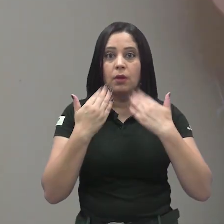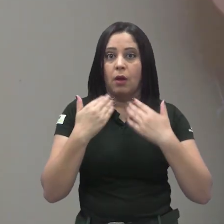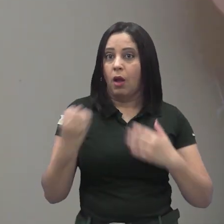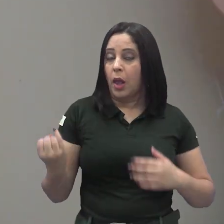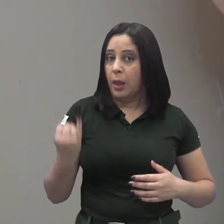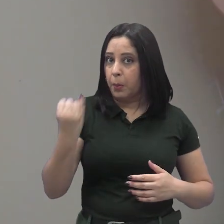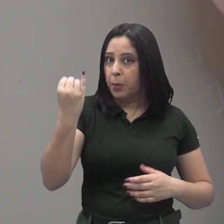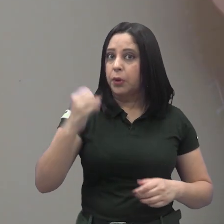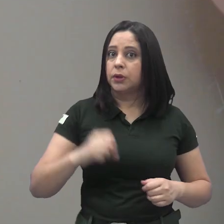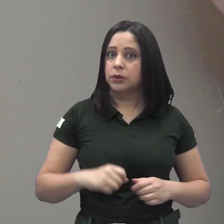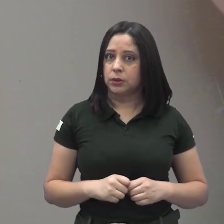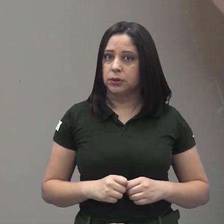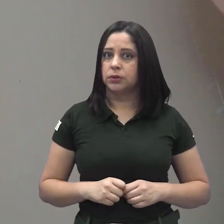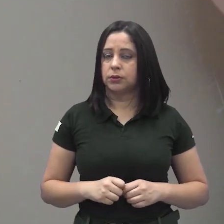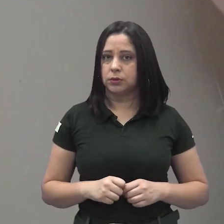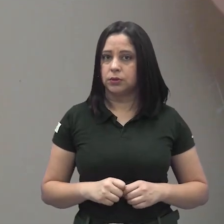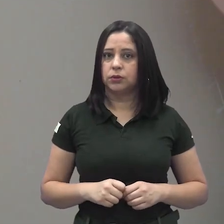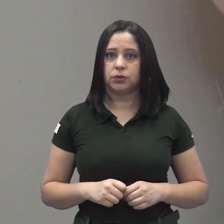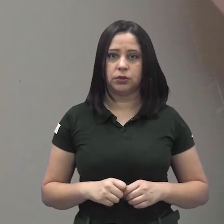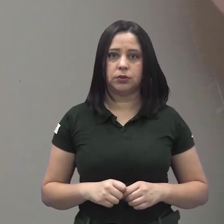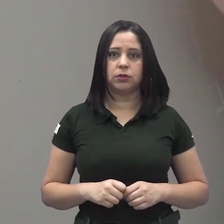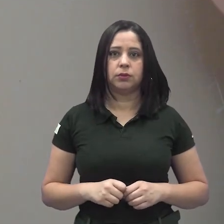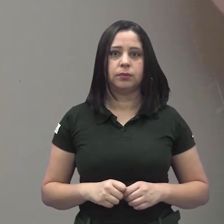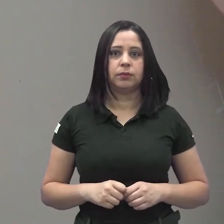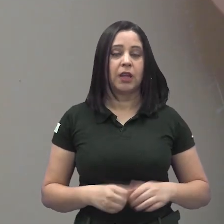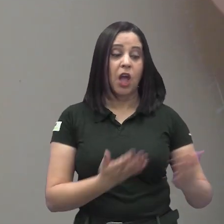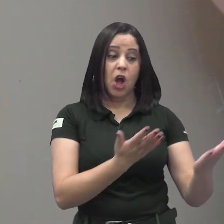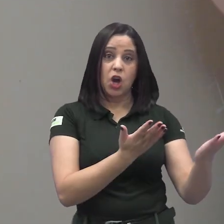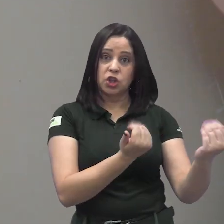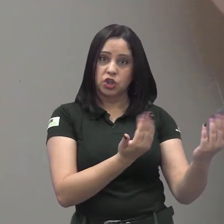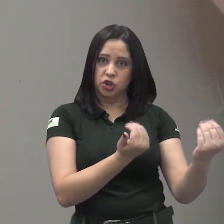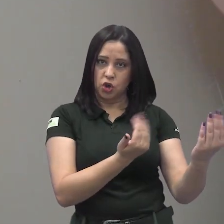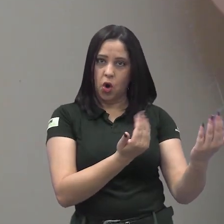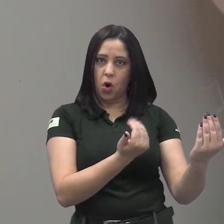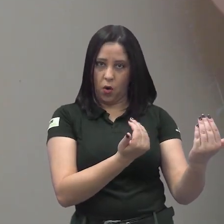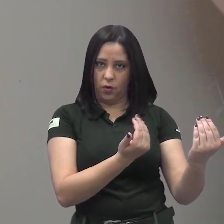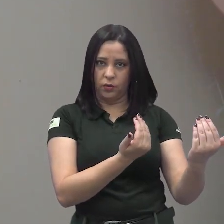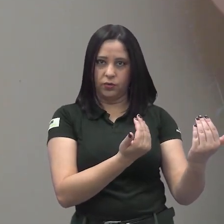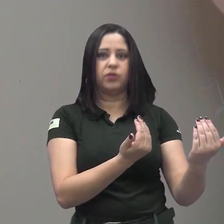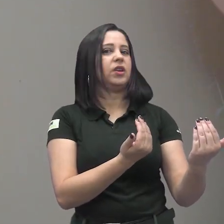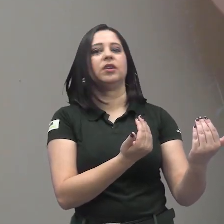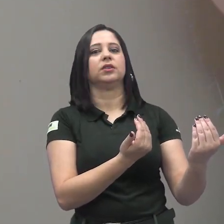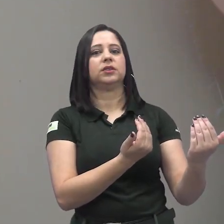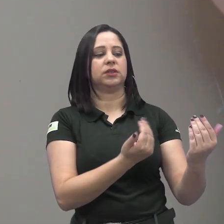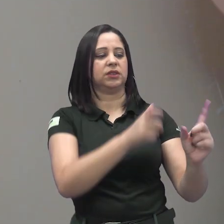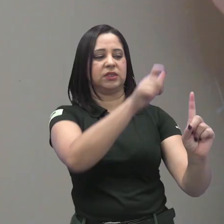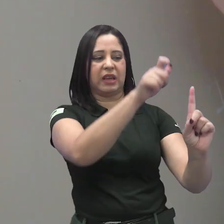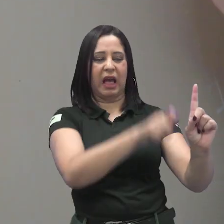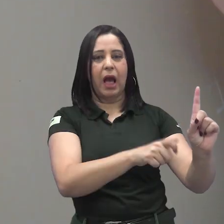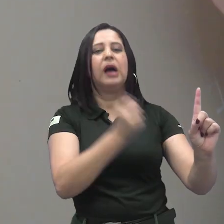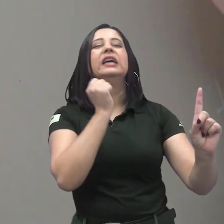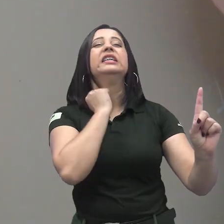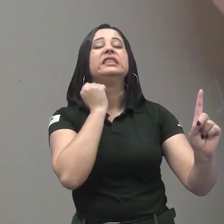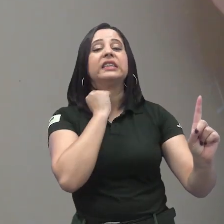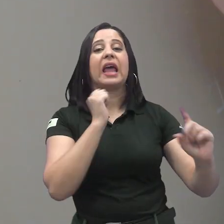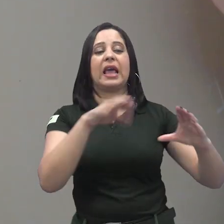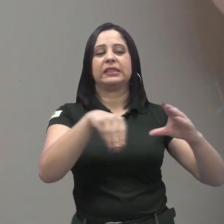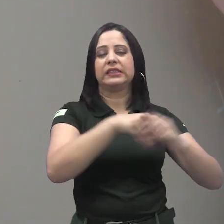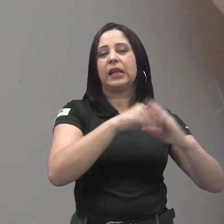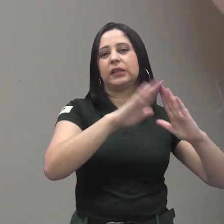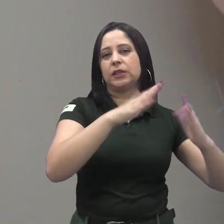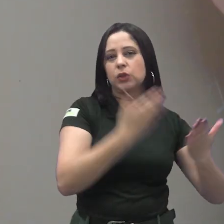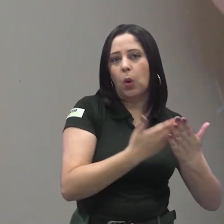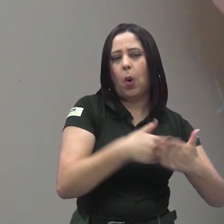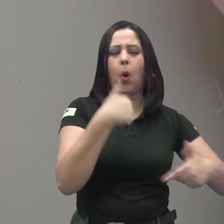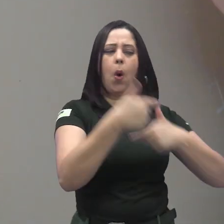conversa importante, não é mesmo? Olha só, mais uma informação. Jovens expostos a níveis altos de estresse, seja na escola,